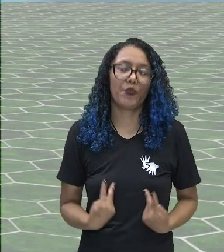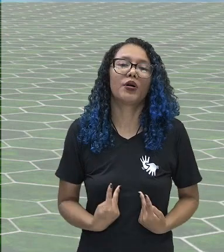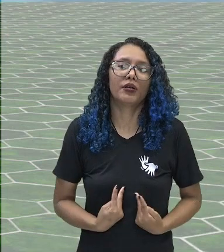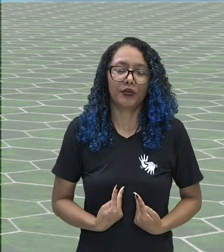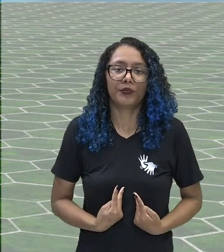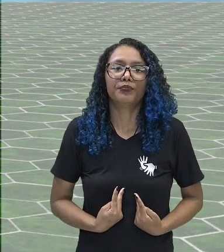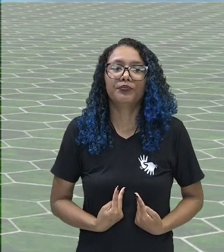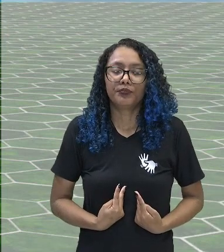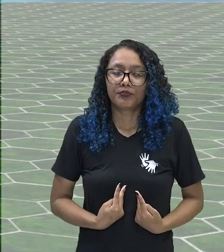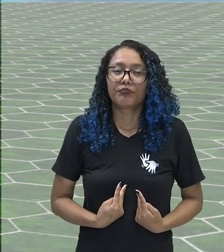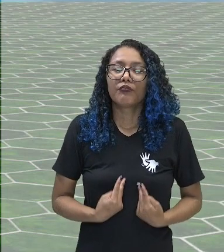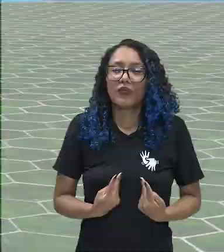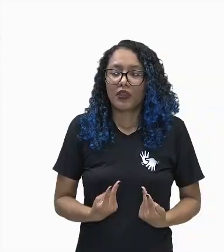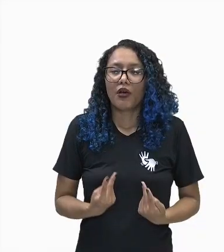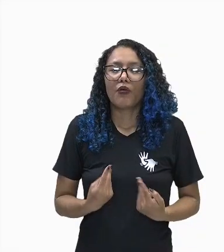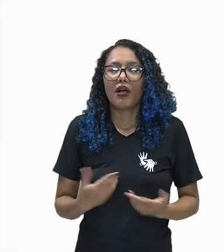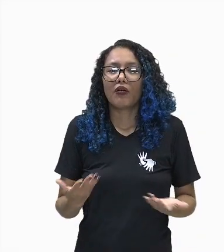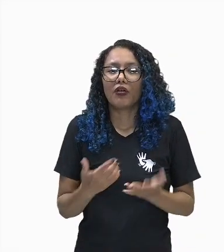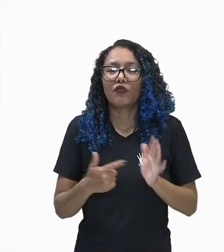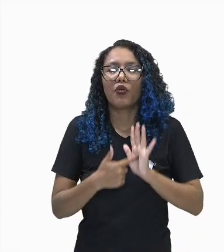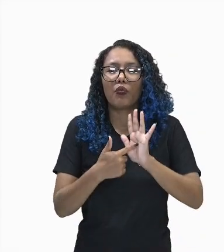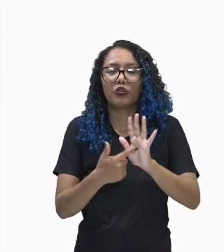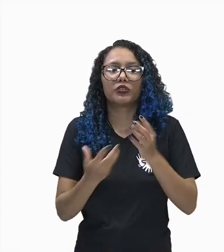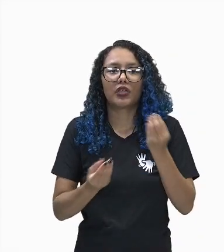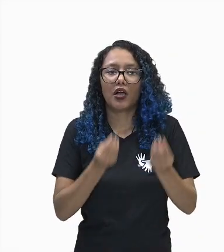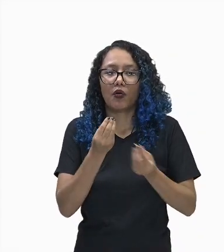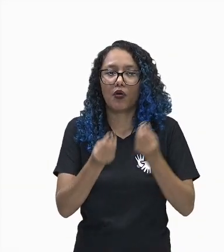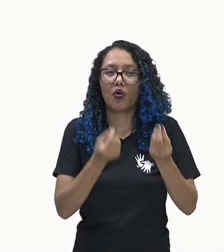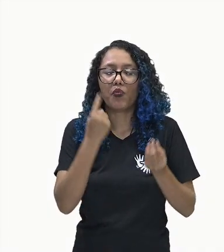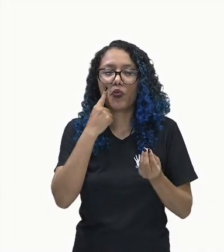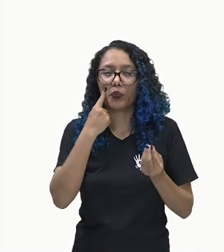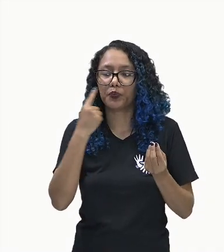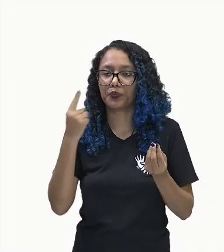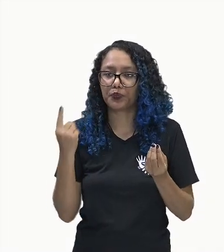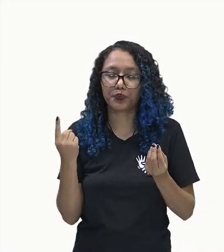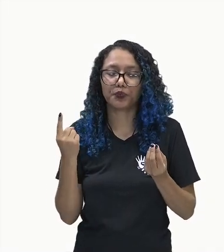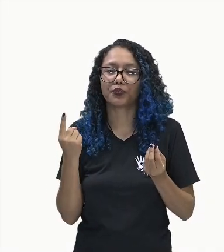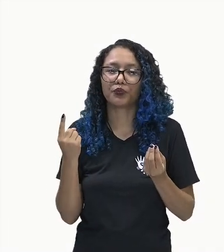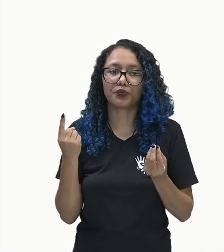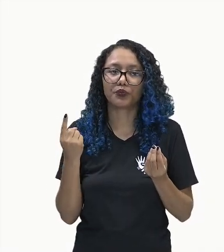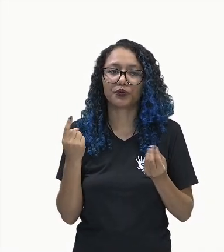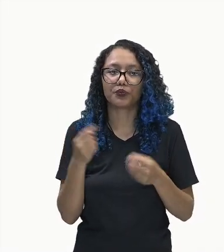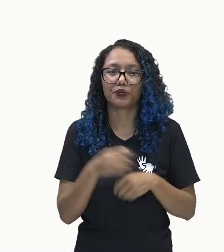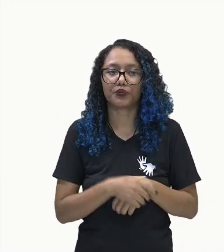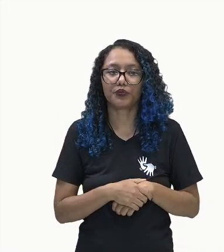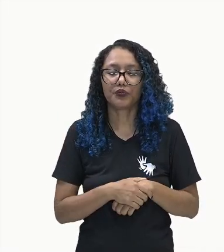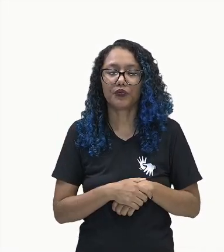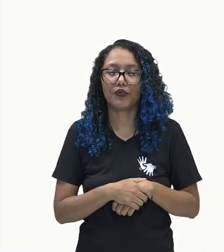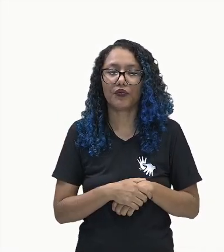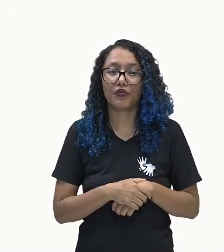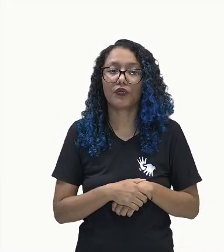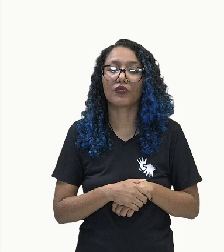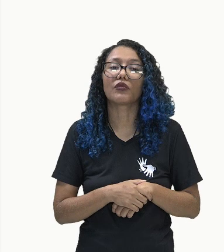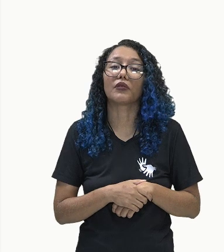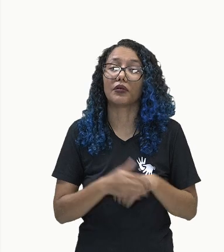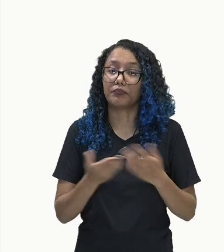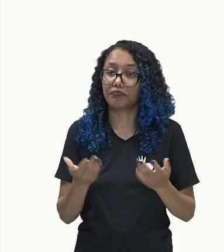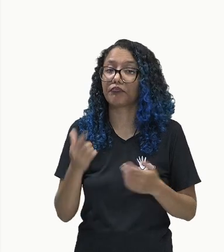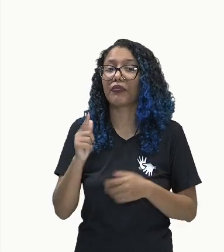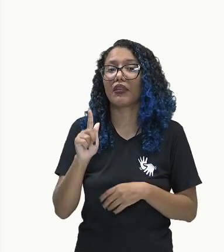espécie humana, eu tenho uma ilustração para vocês de que, né, nós temos gametas